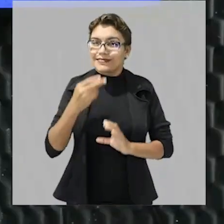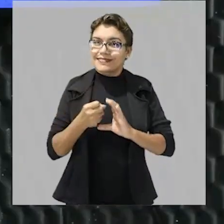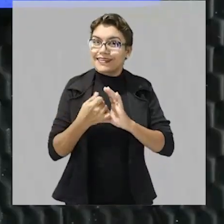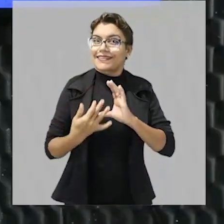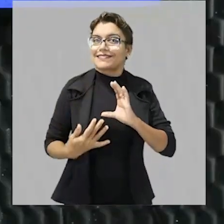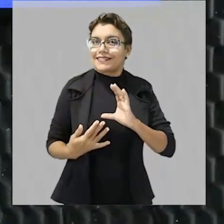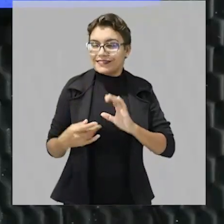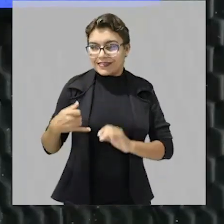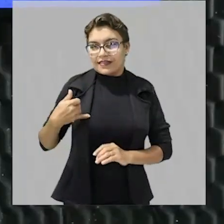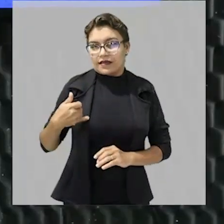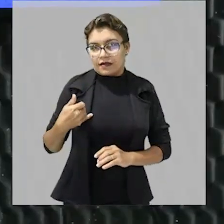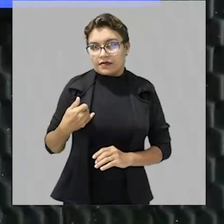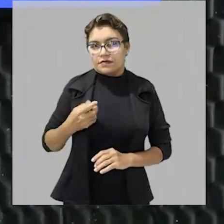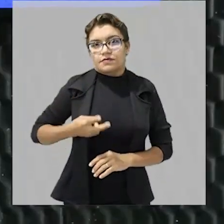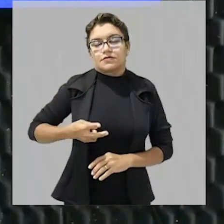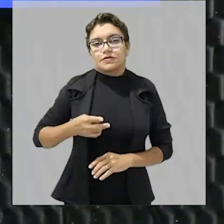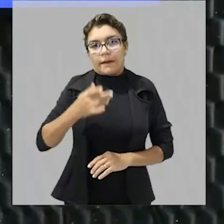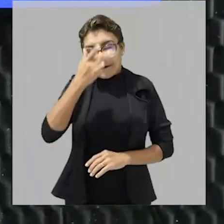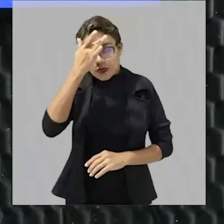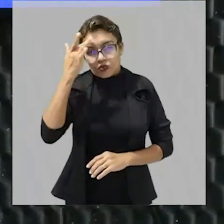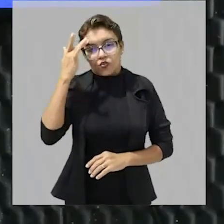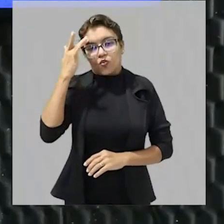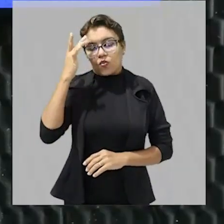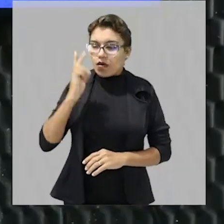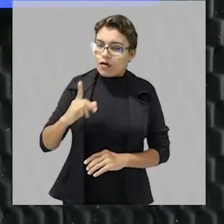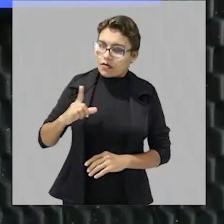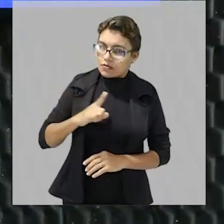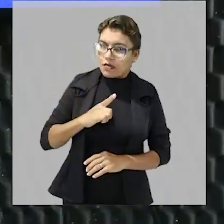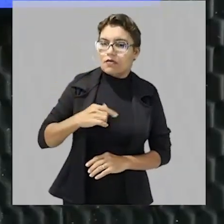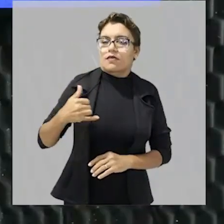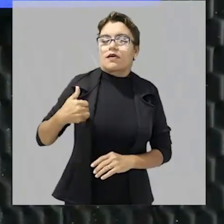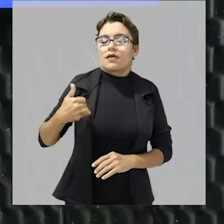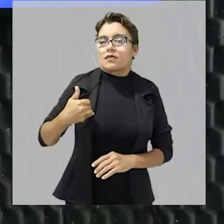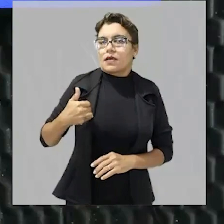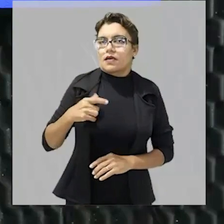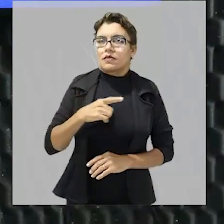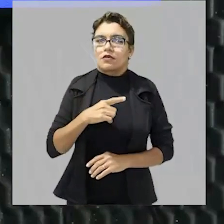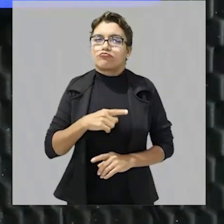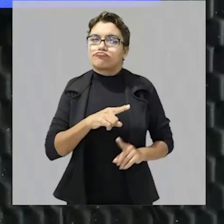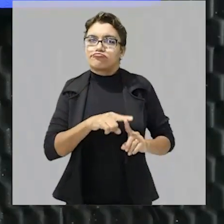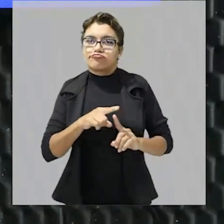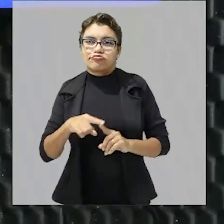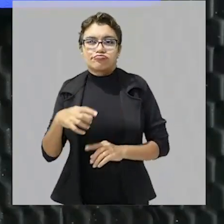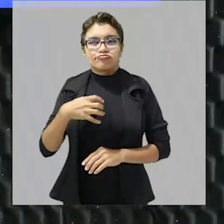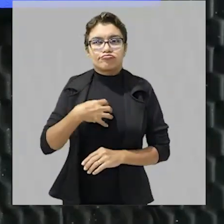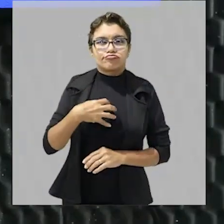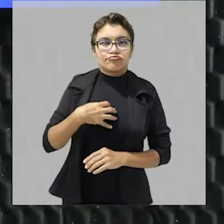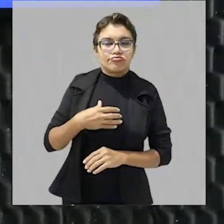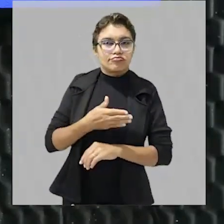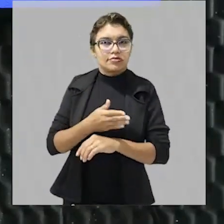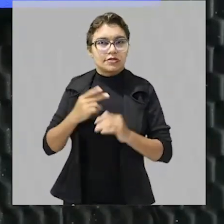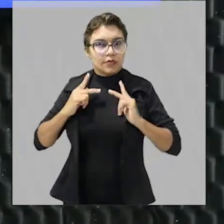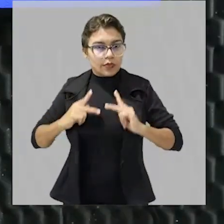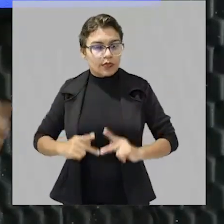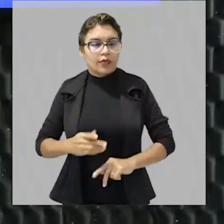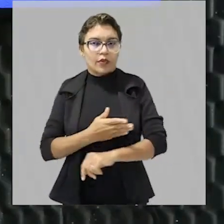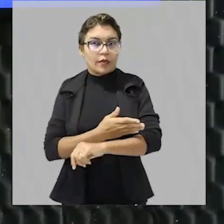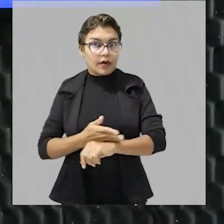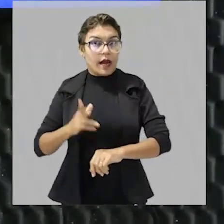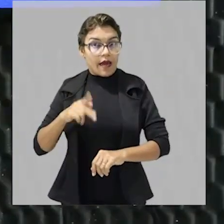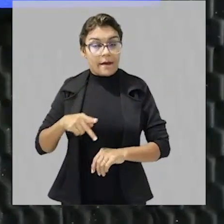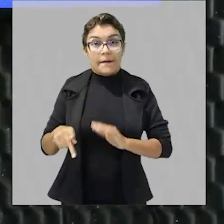várias vezes. O filme é próprio, né, para adolescente, ou seja, é adequado. Próprio